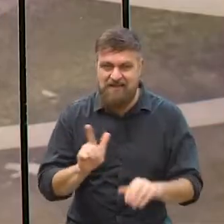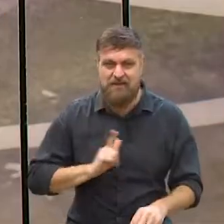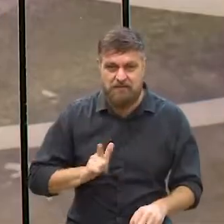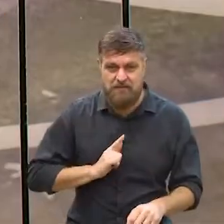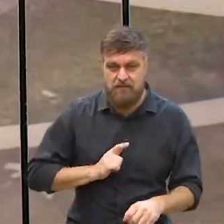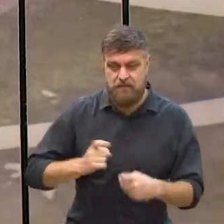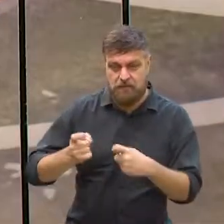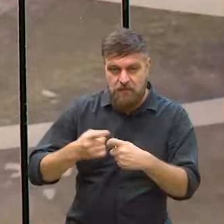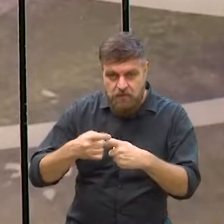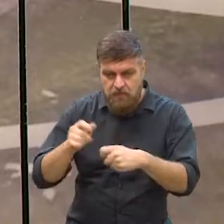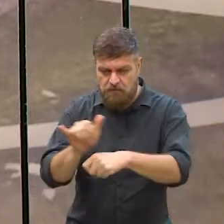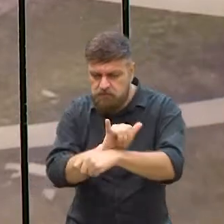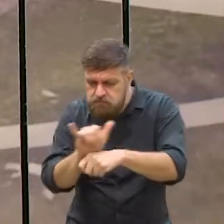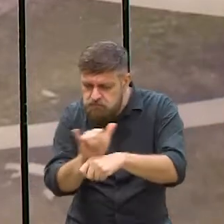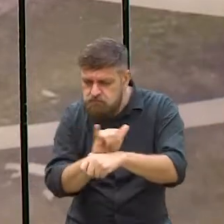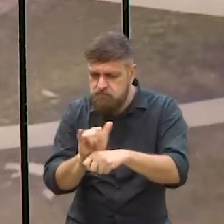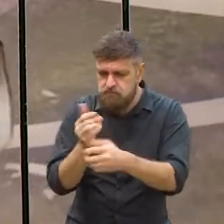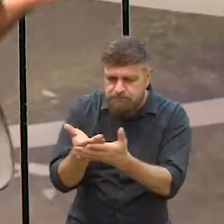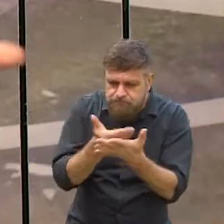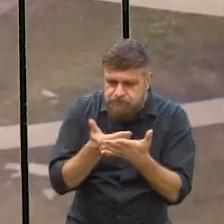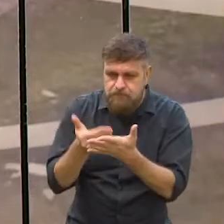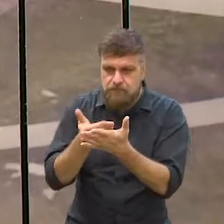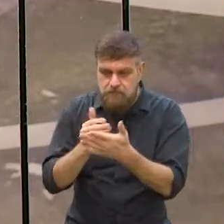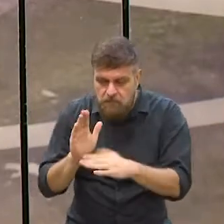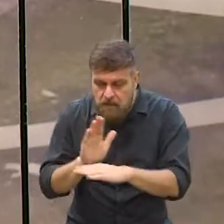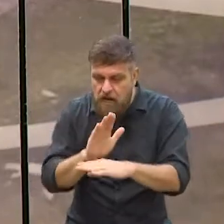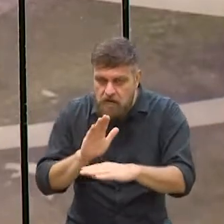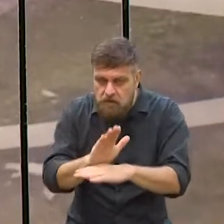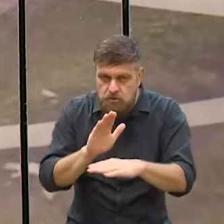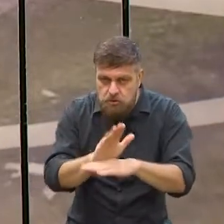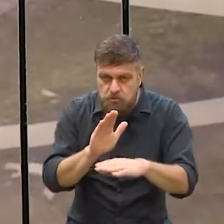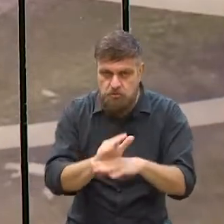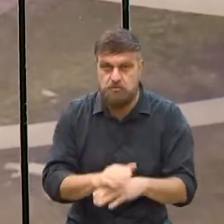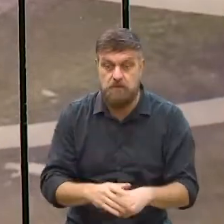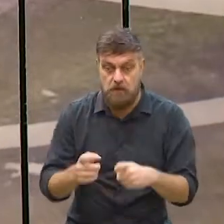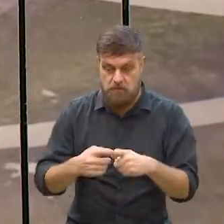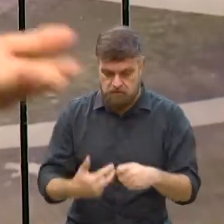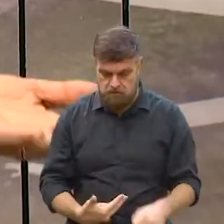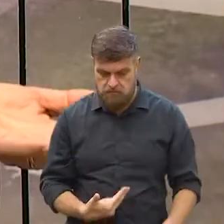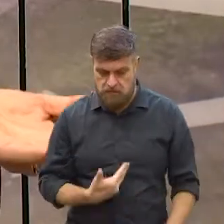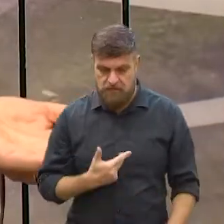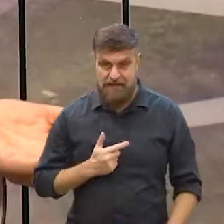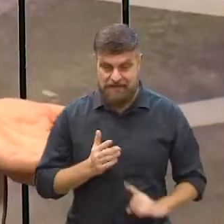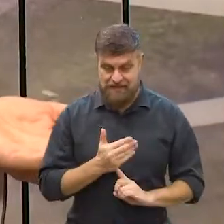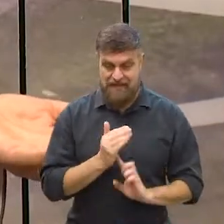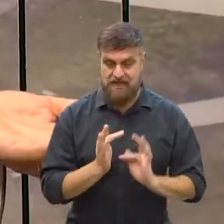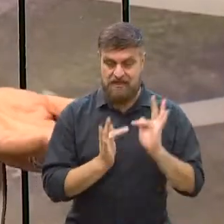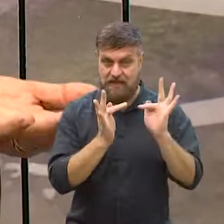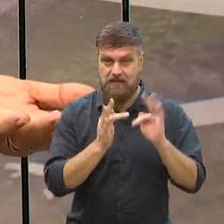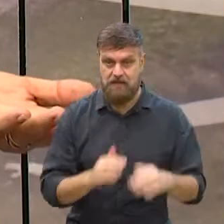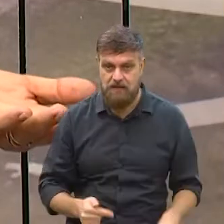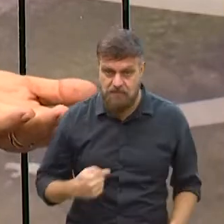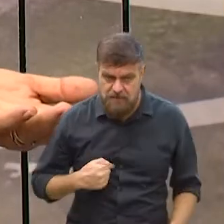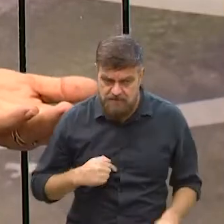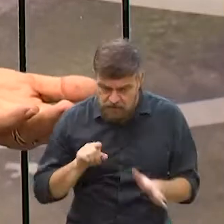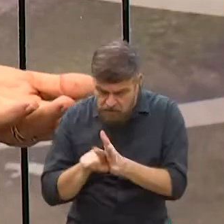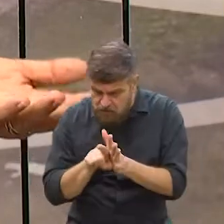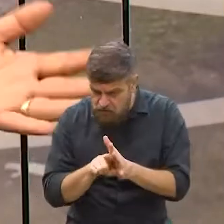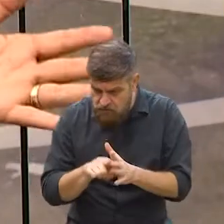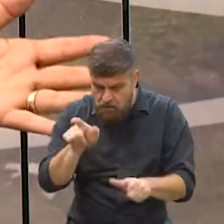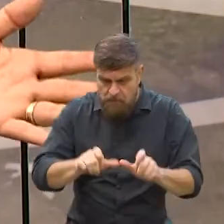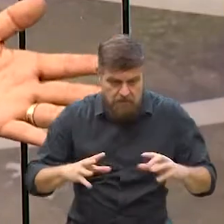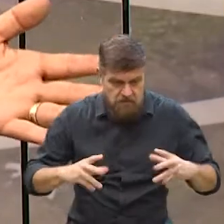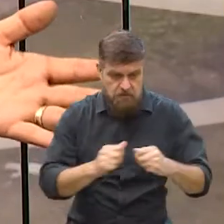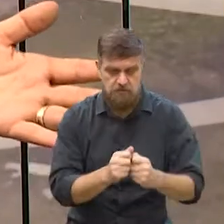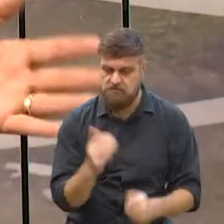recursos médicos hoje favorecerem o trabalho do cirurgião, não são todas as pessoas que têm essa indicação. Não é